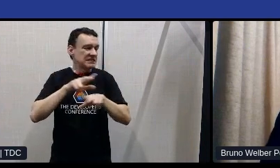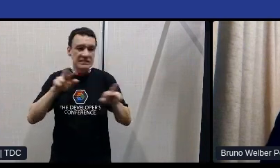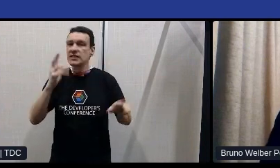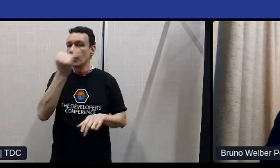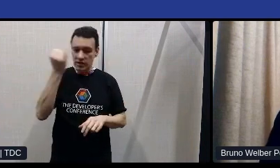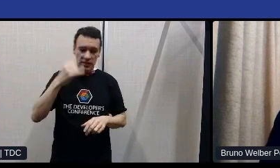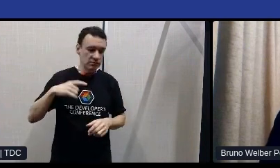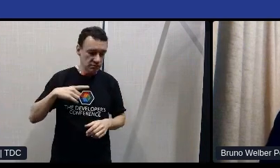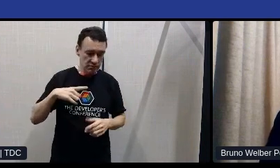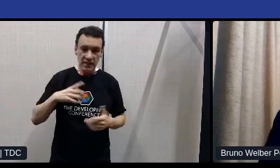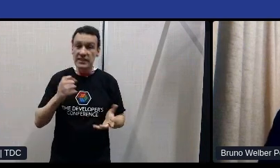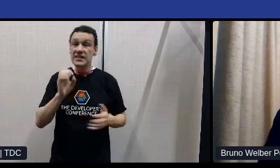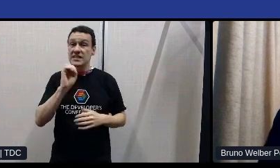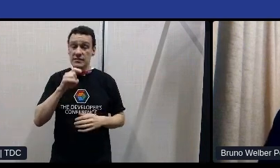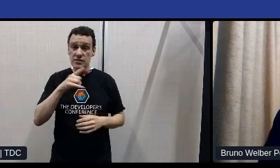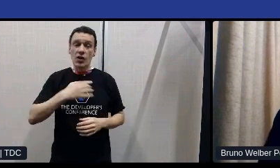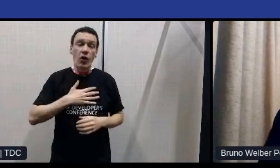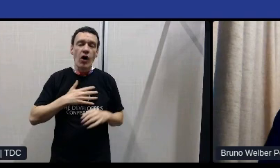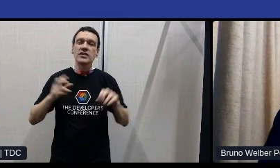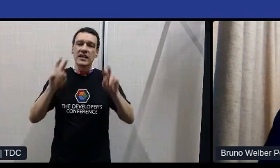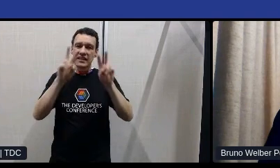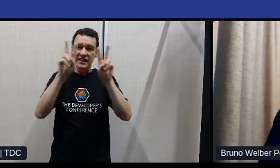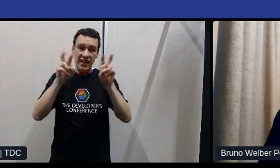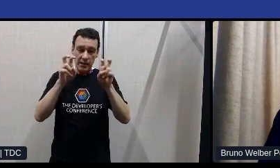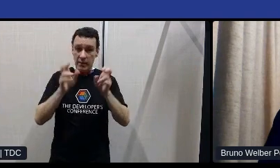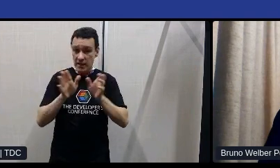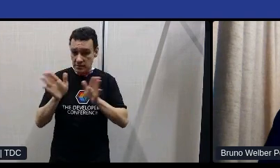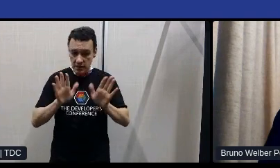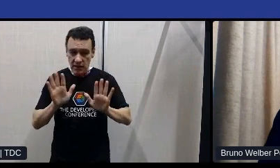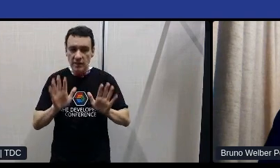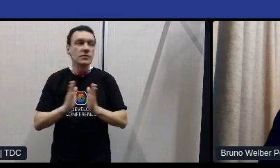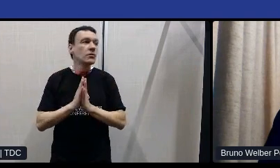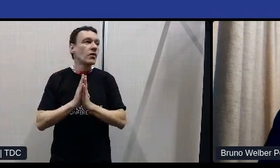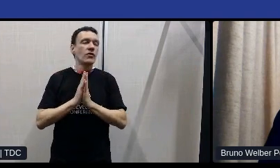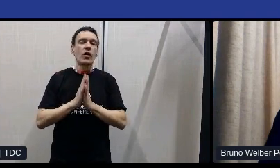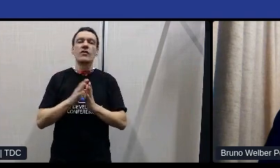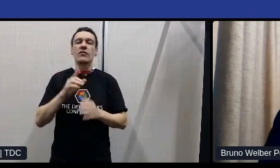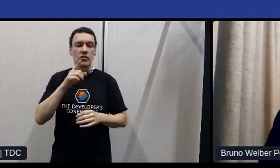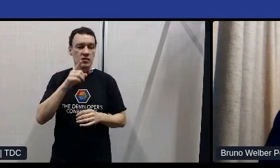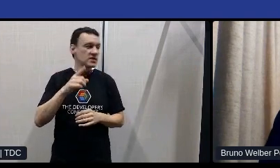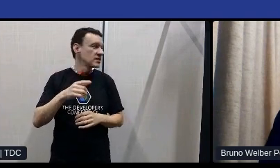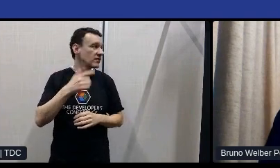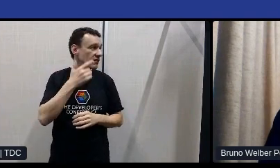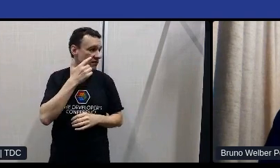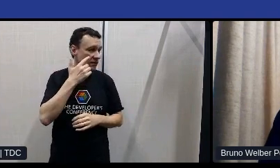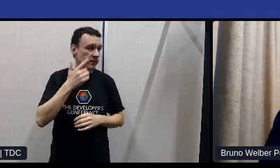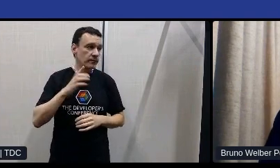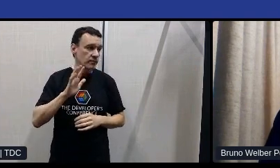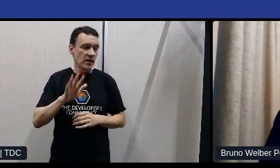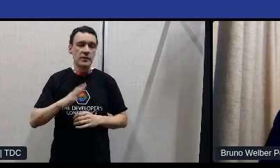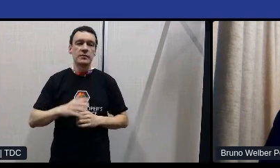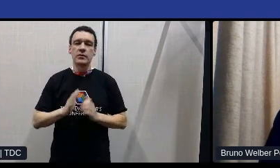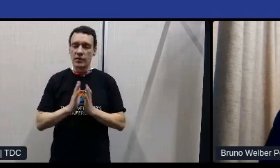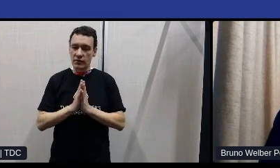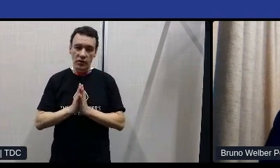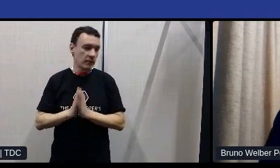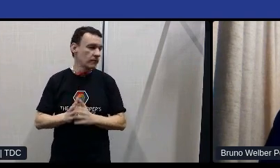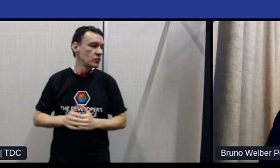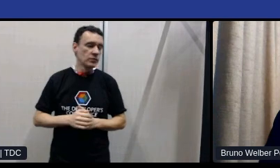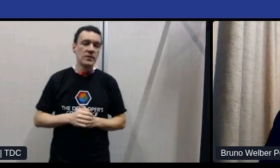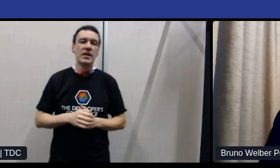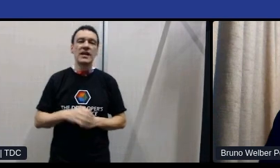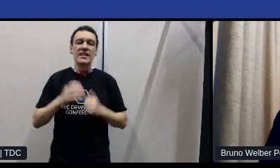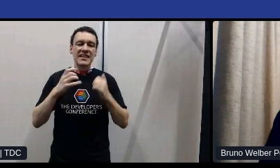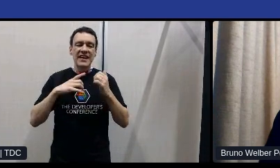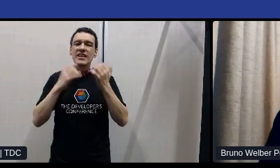do tema de acessibilidade, acessa o site, dá uma navegada, lê os dados que, a gente disponibiliza todos os dados de forma bruta lá, então você pode